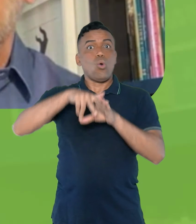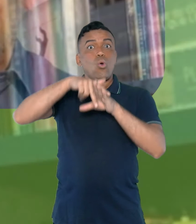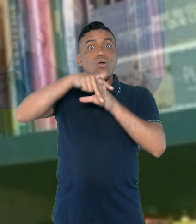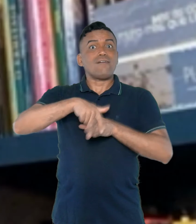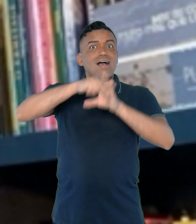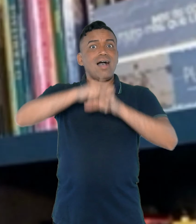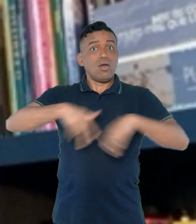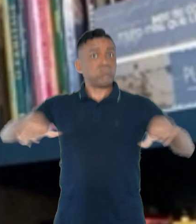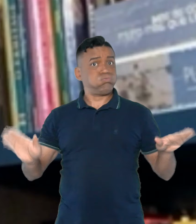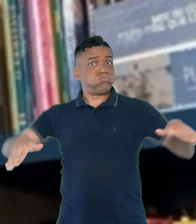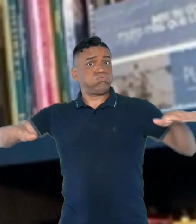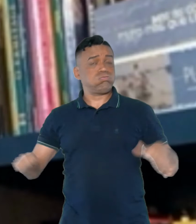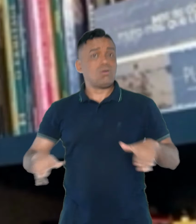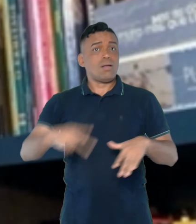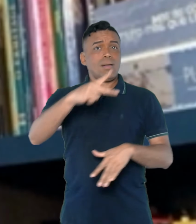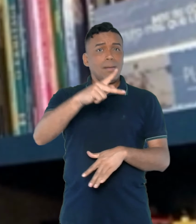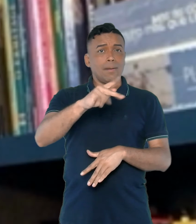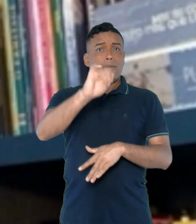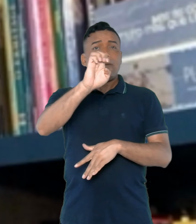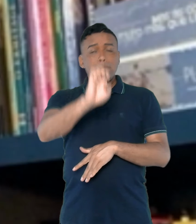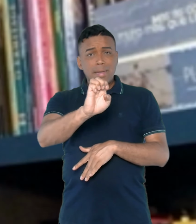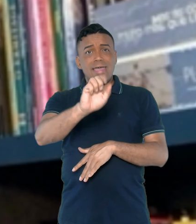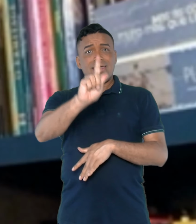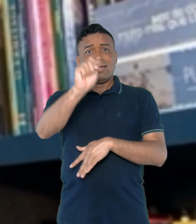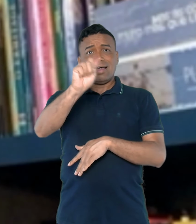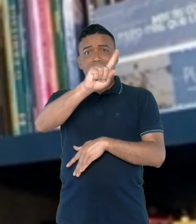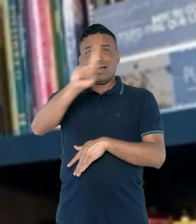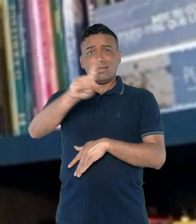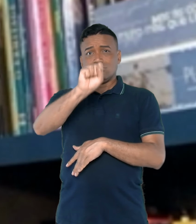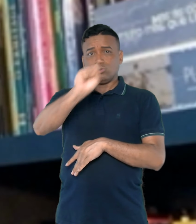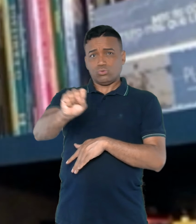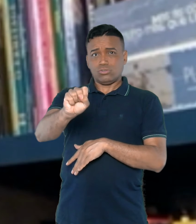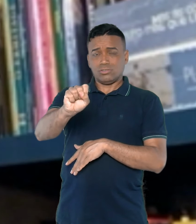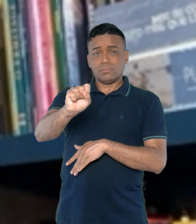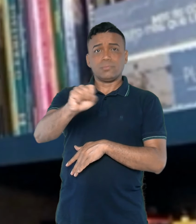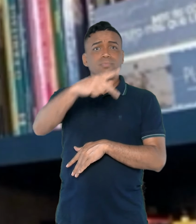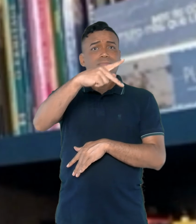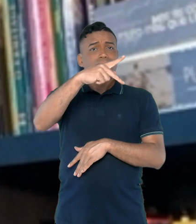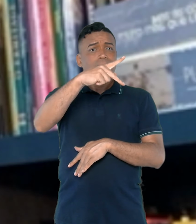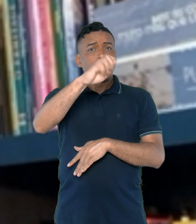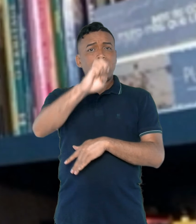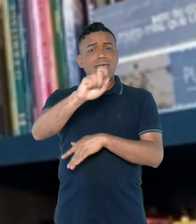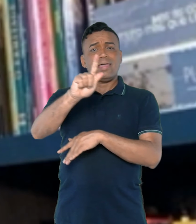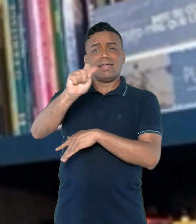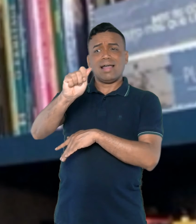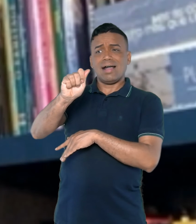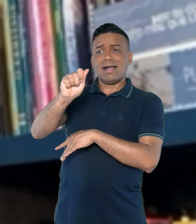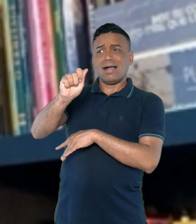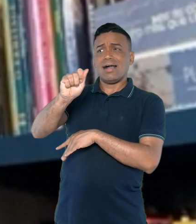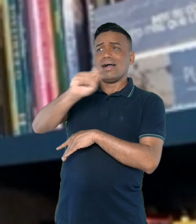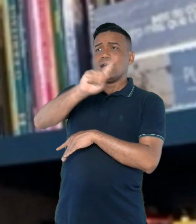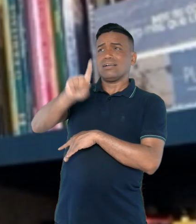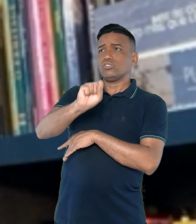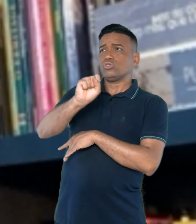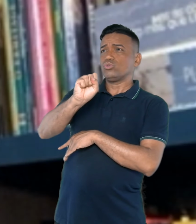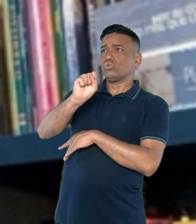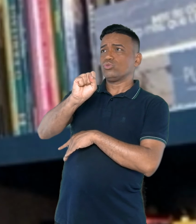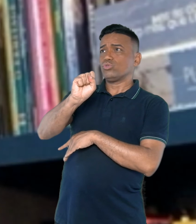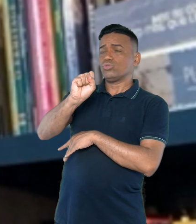história do Pégasus para esse leitor. O que eu quero é que o leitor pesquise. Por que é que o cavalo se chama Pégasus? Né? Que mito, que história que está por